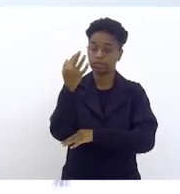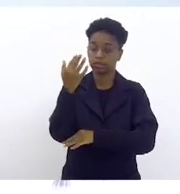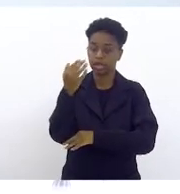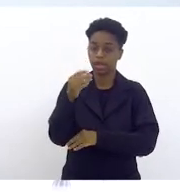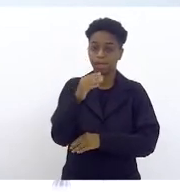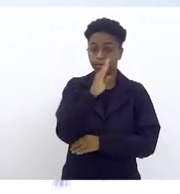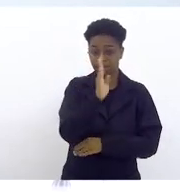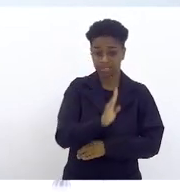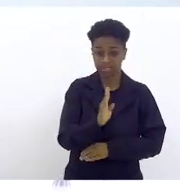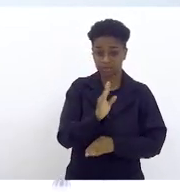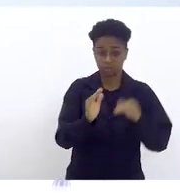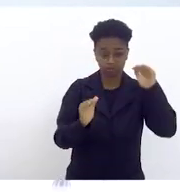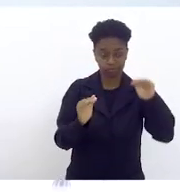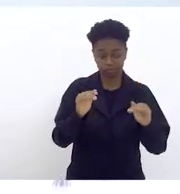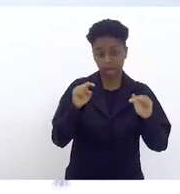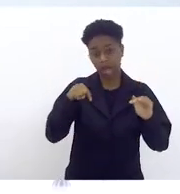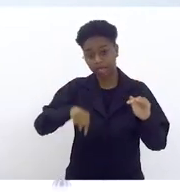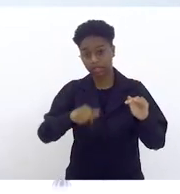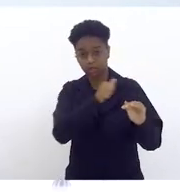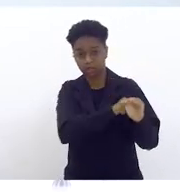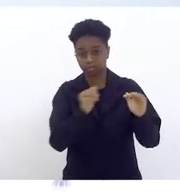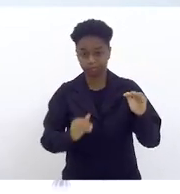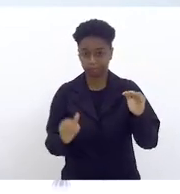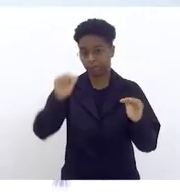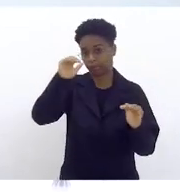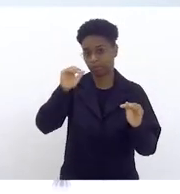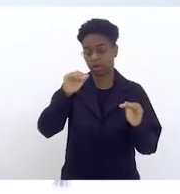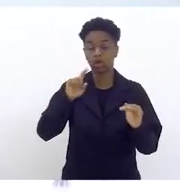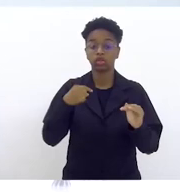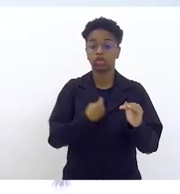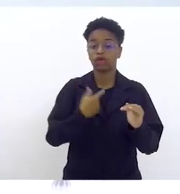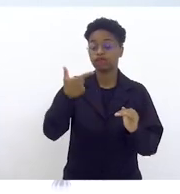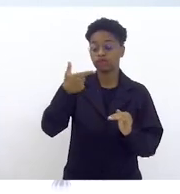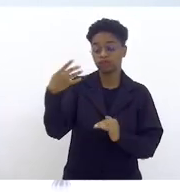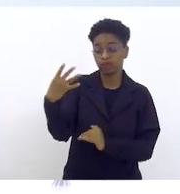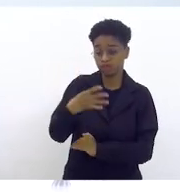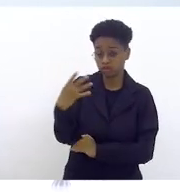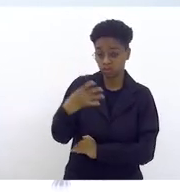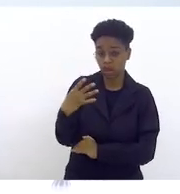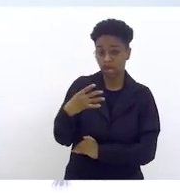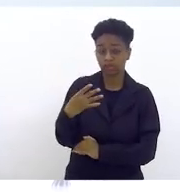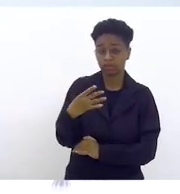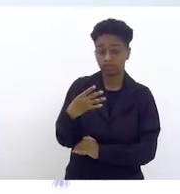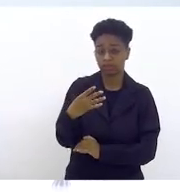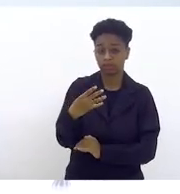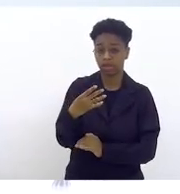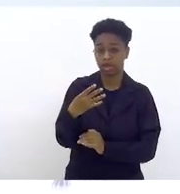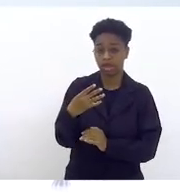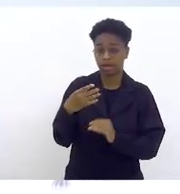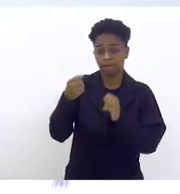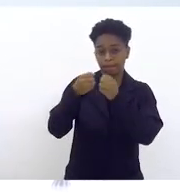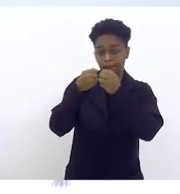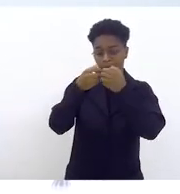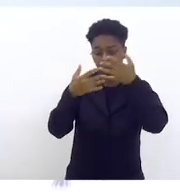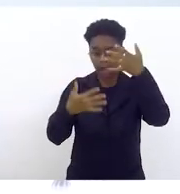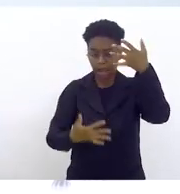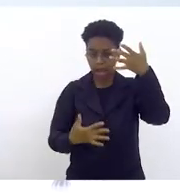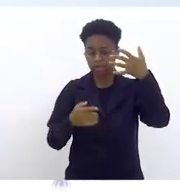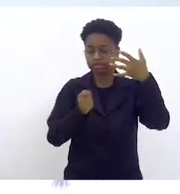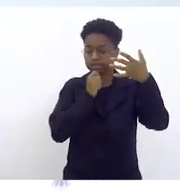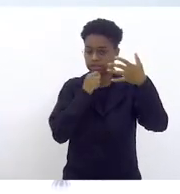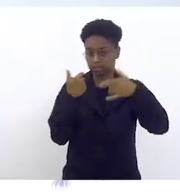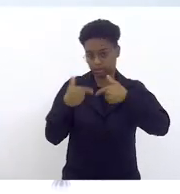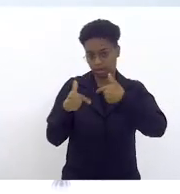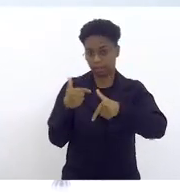de modo que o nosso estado ficou na vigésima quarta posição de desemprego encontra partida e